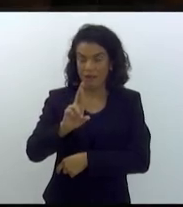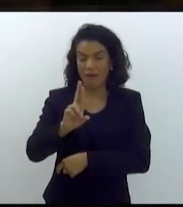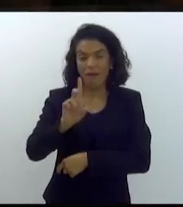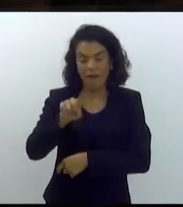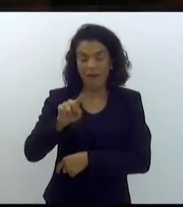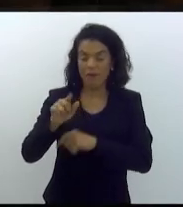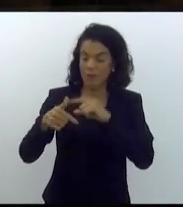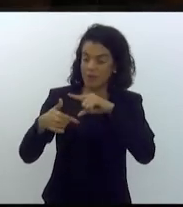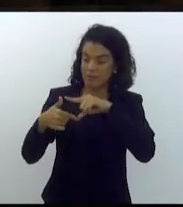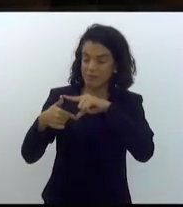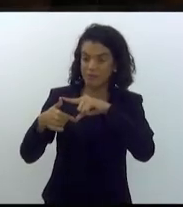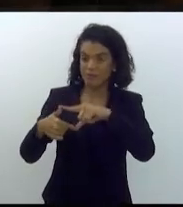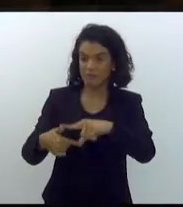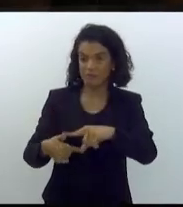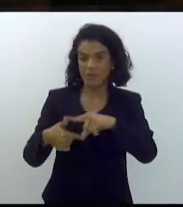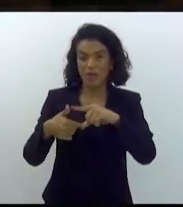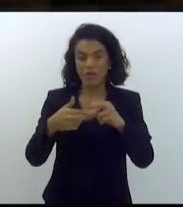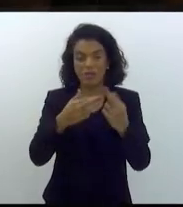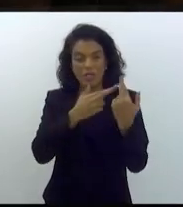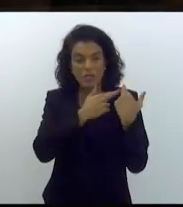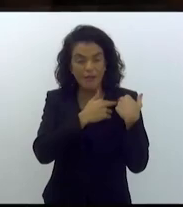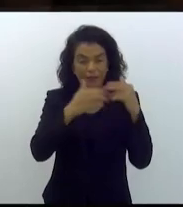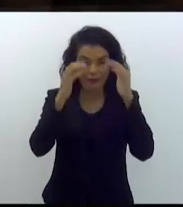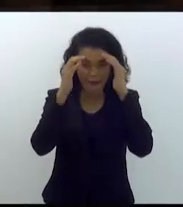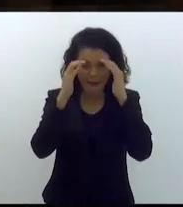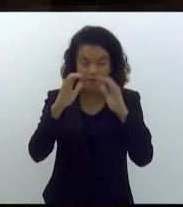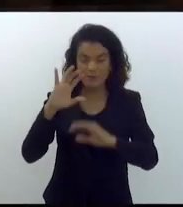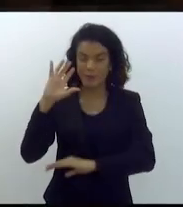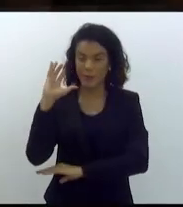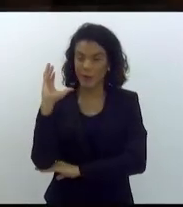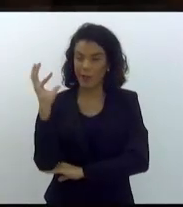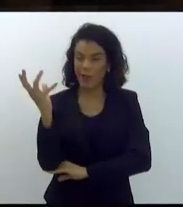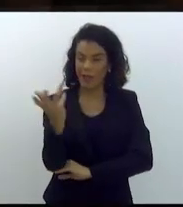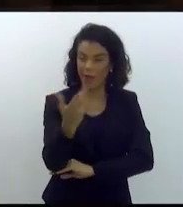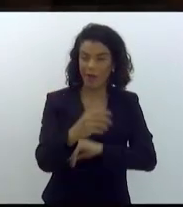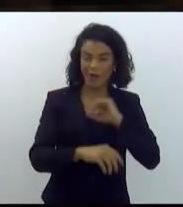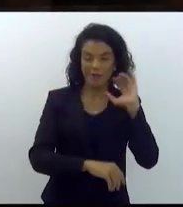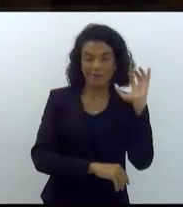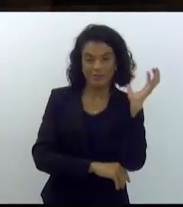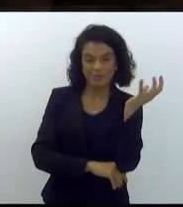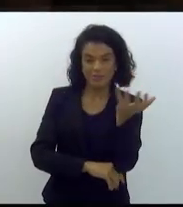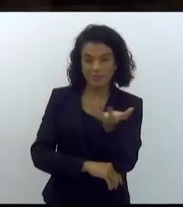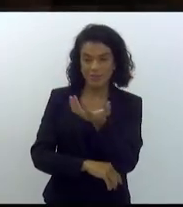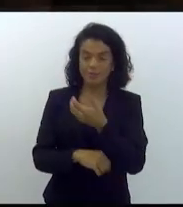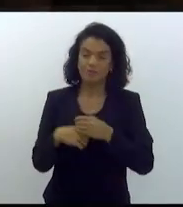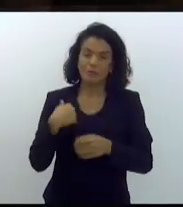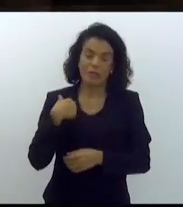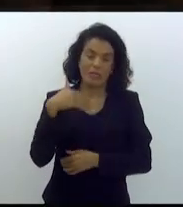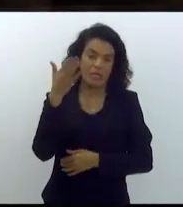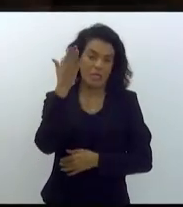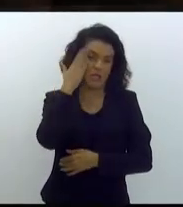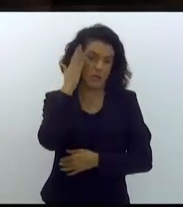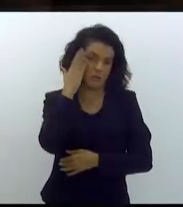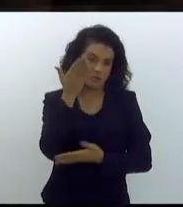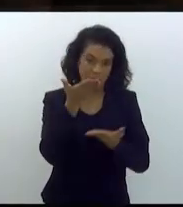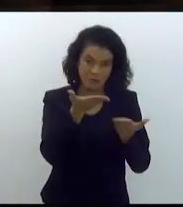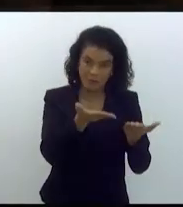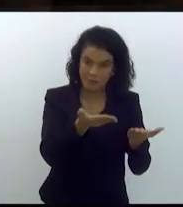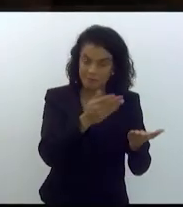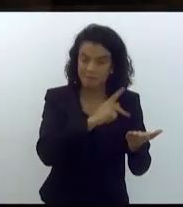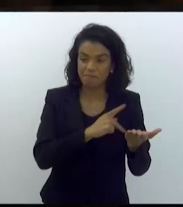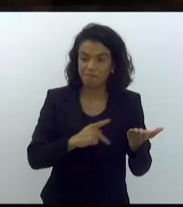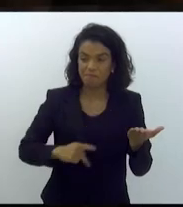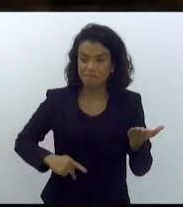uma tradição de respeito de ecologia eu sei que vossa excelência